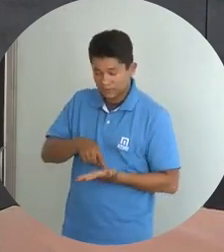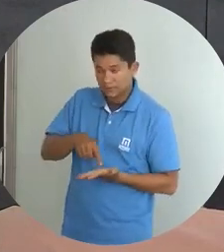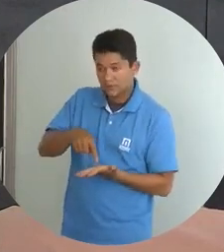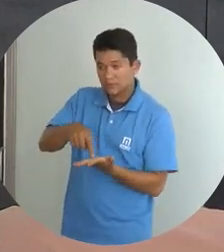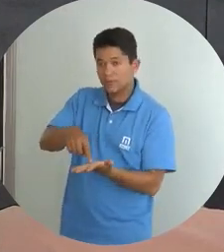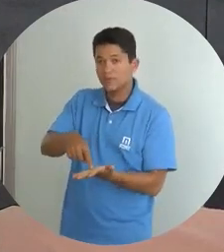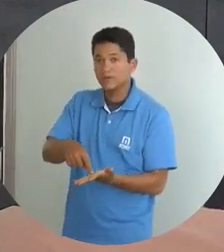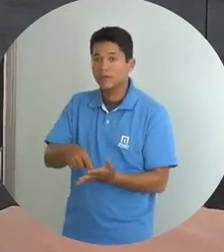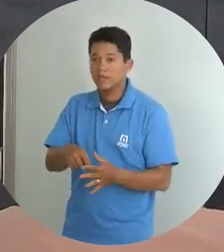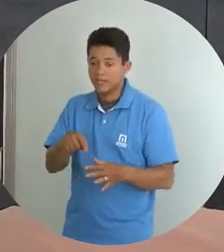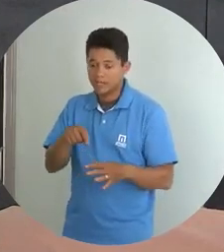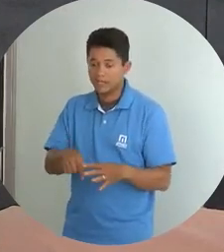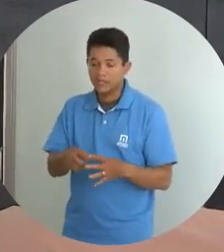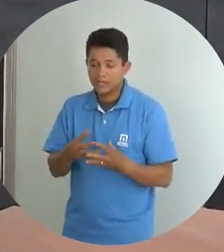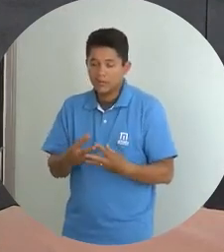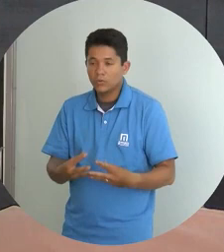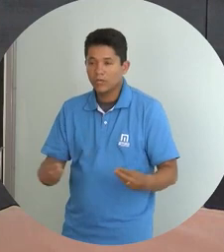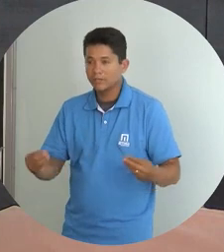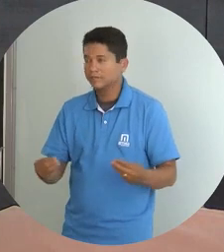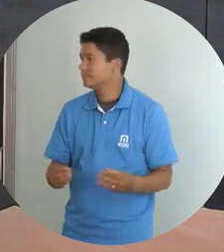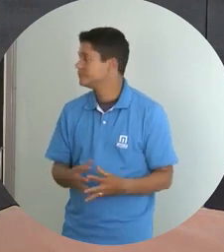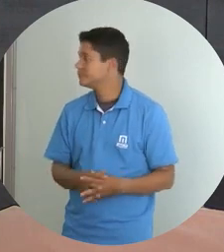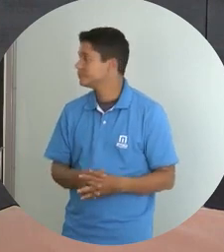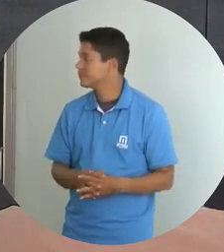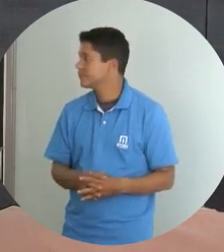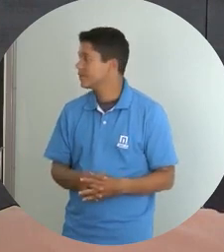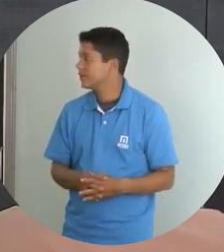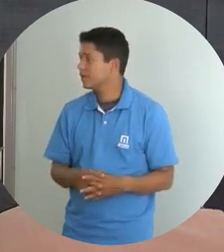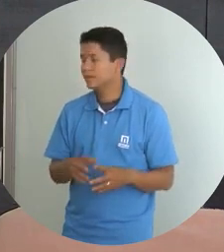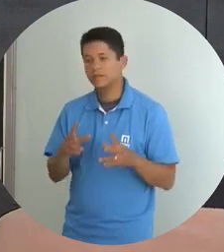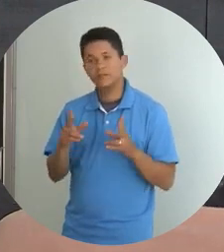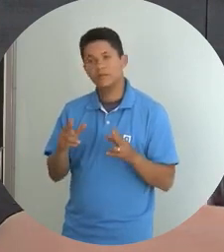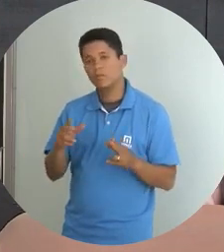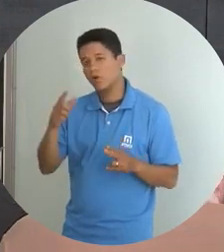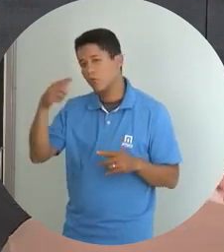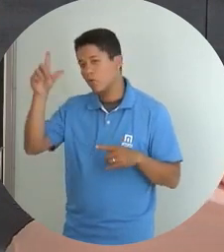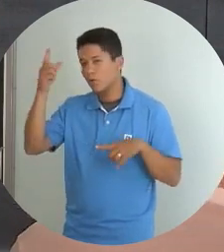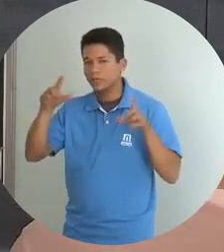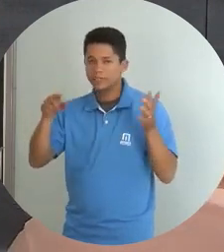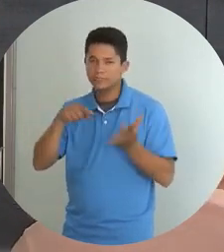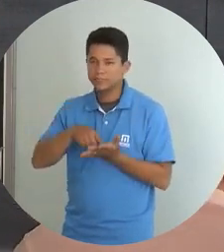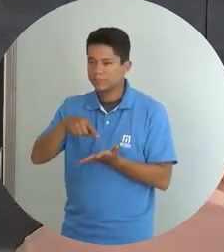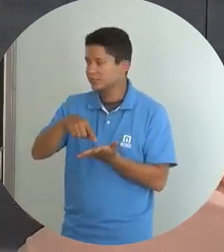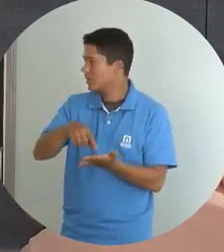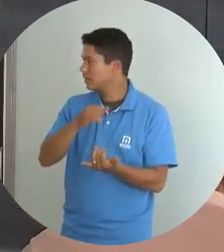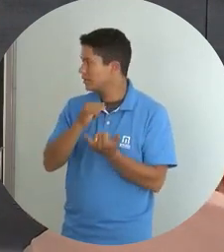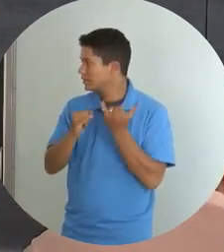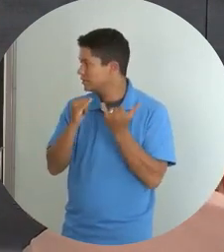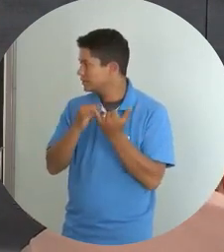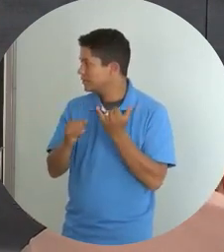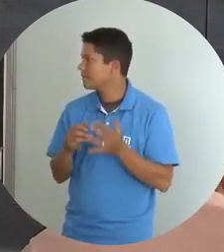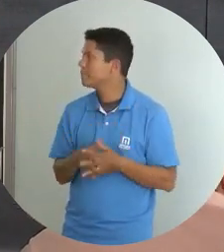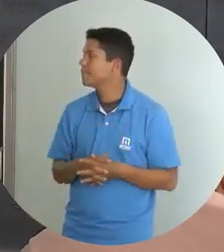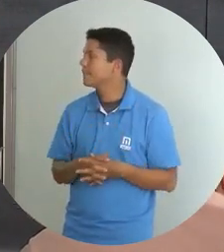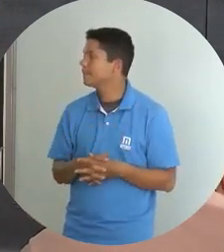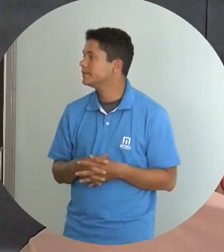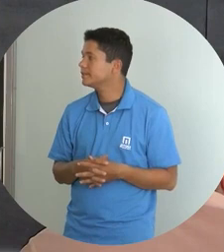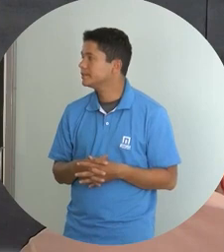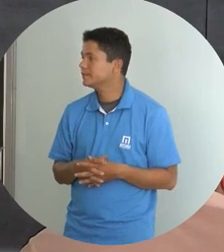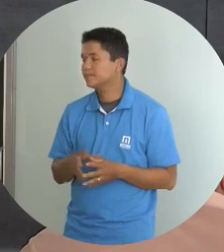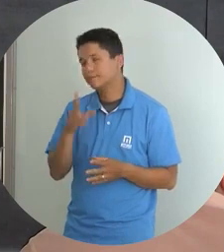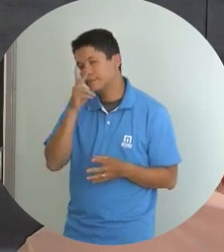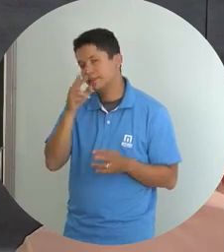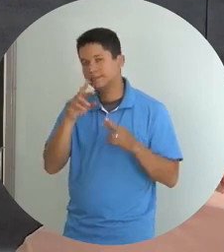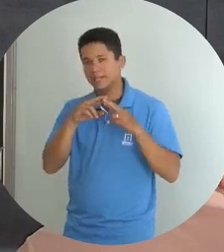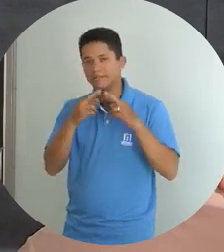a cauda curar, né? É similar a outras estacas que são injetadas. Então, eu acho que você está referindo